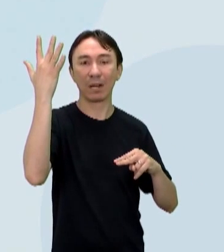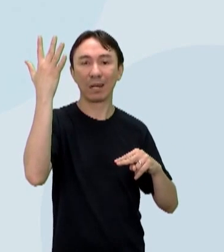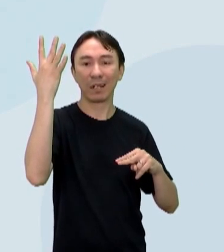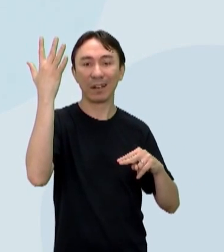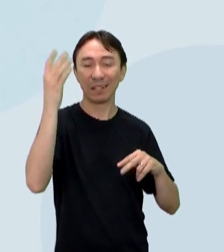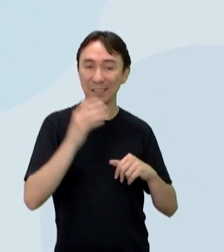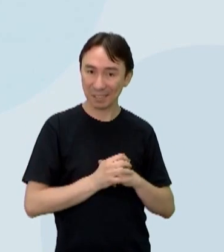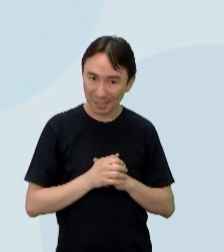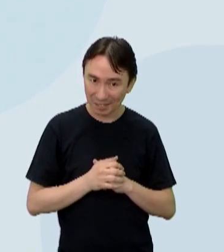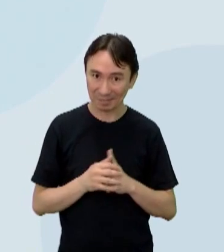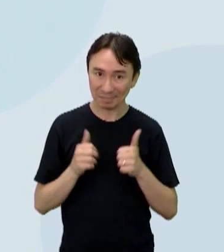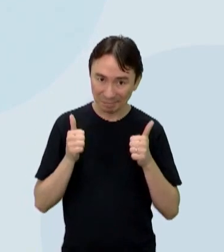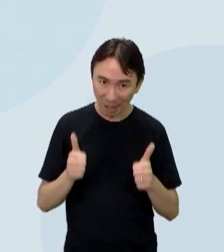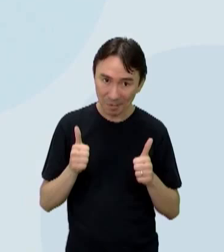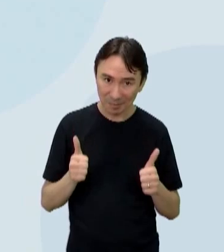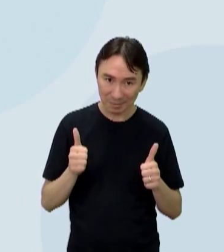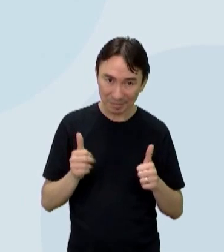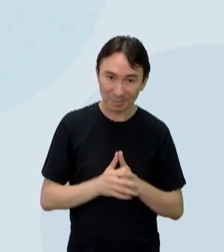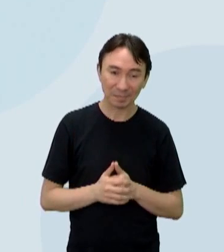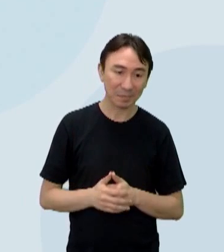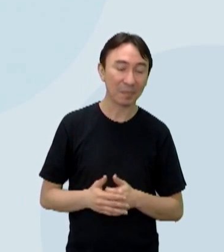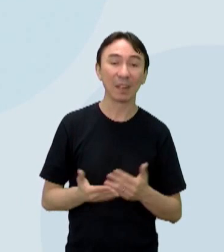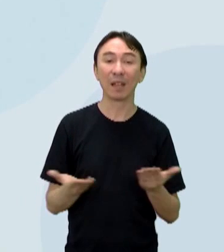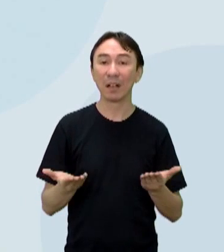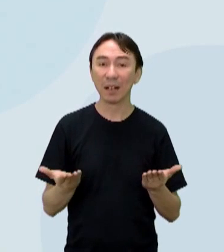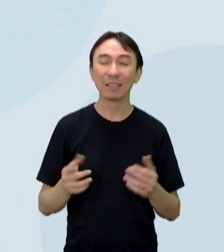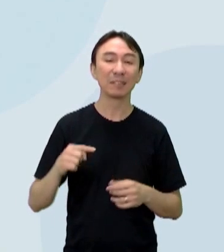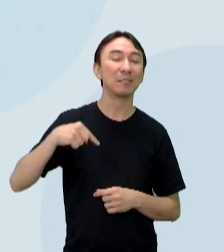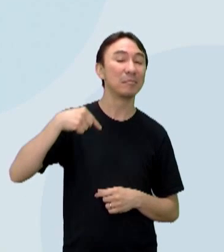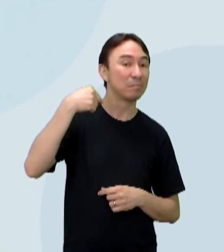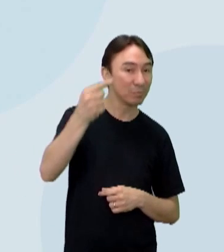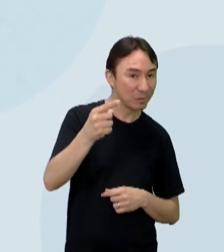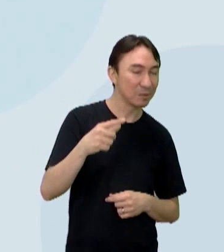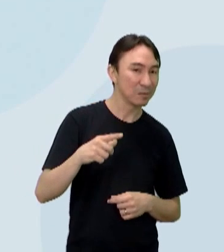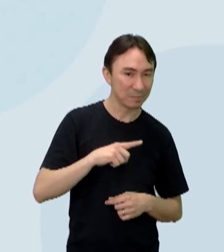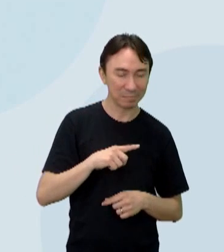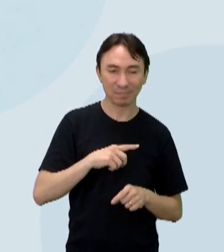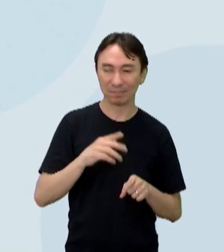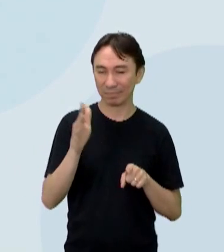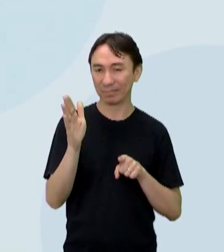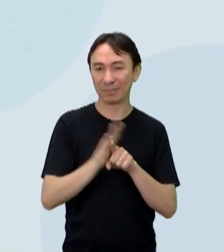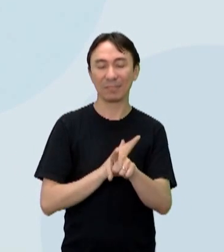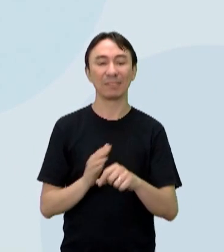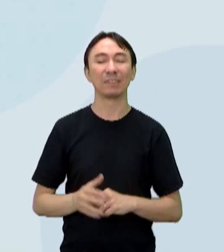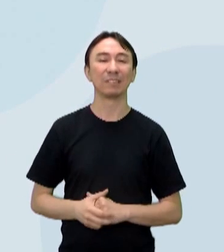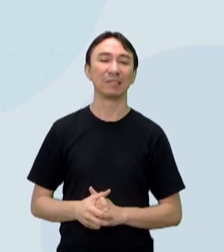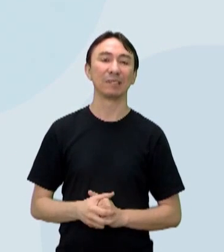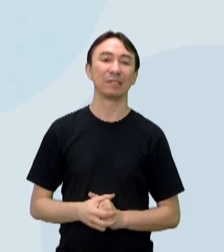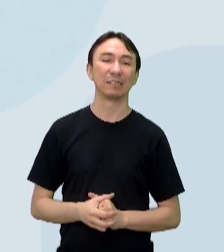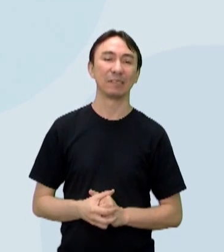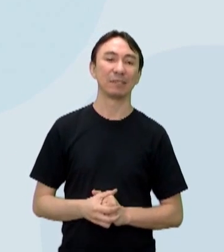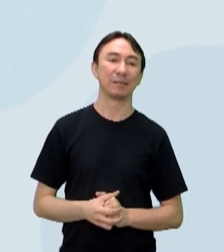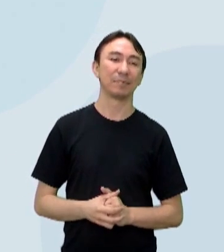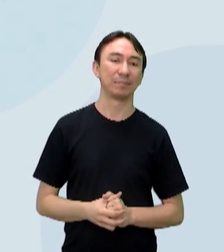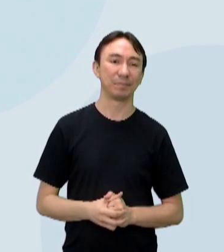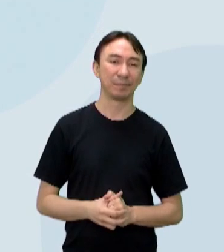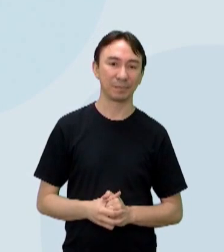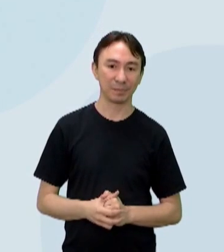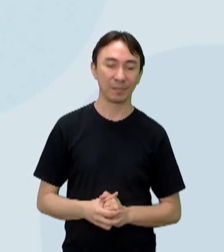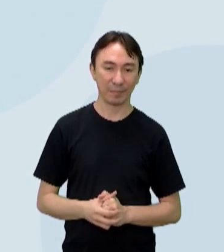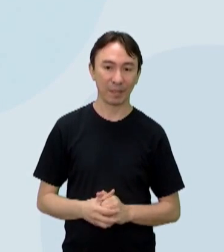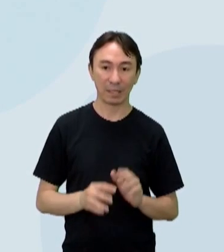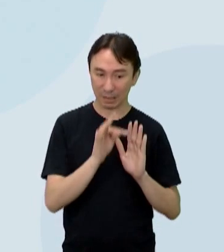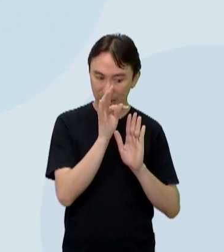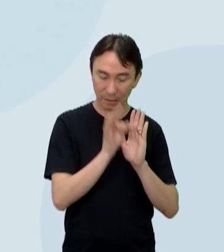bom? Muito bom. Ótimo. Vamos para a próxima questão agora. Bora lá. Vou ler o